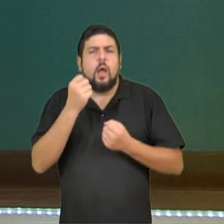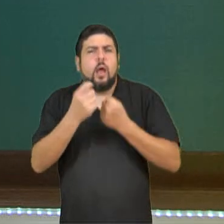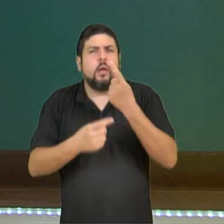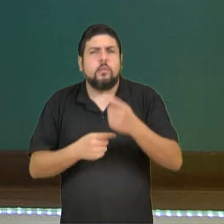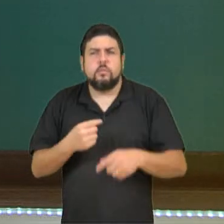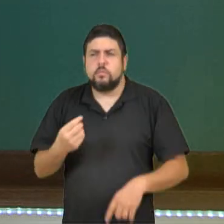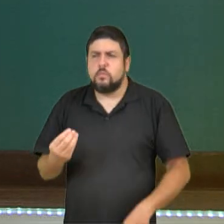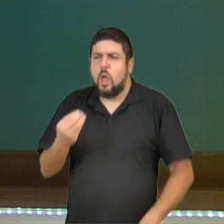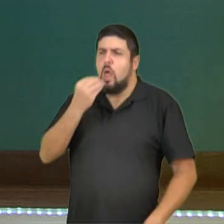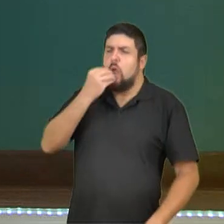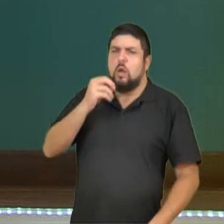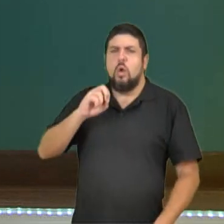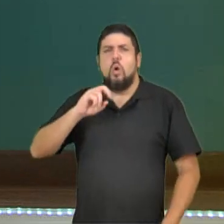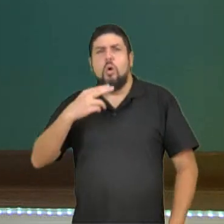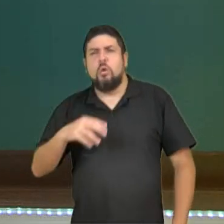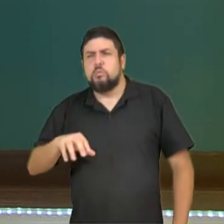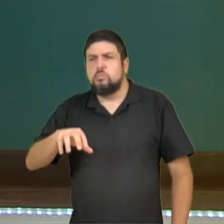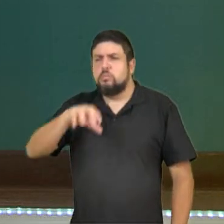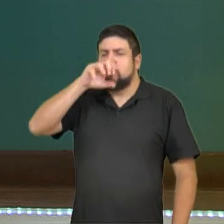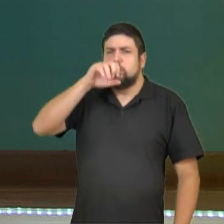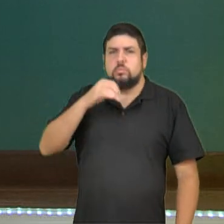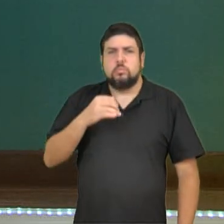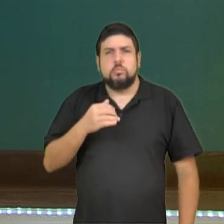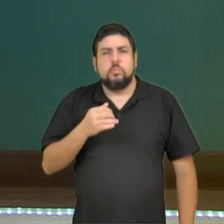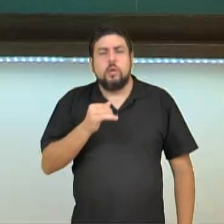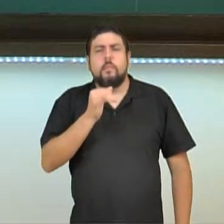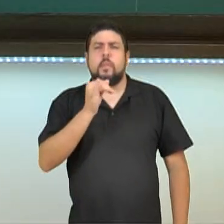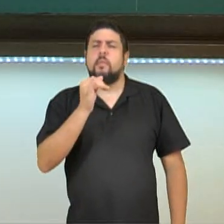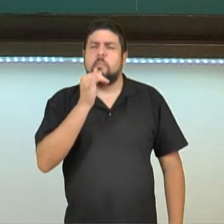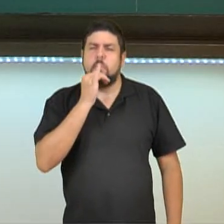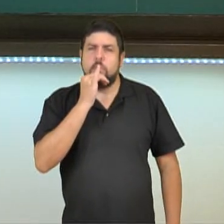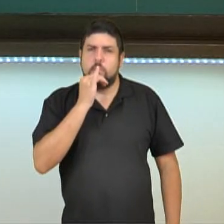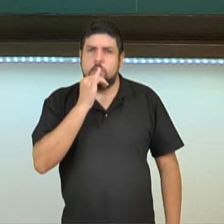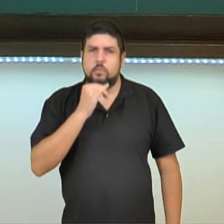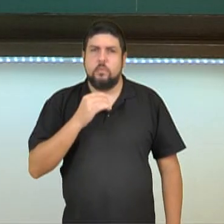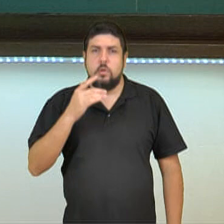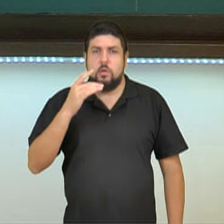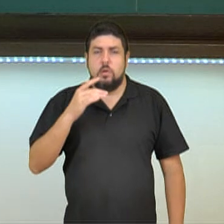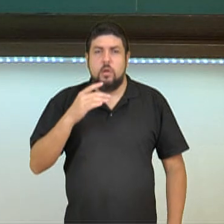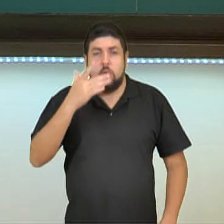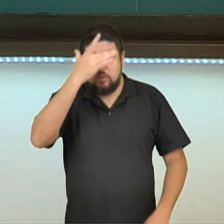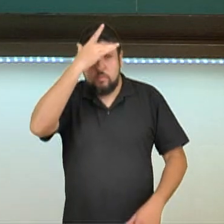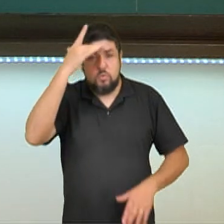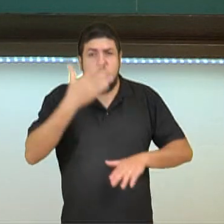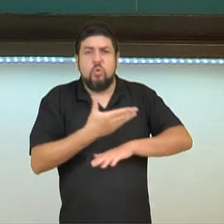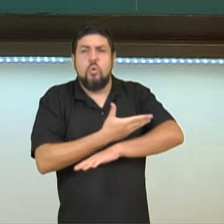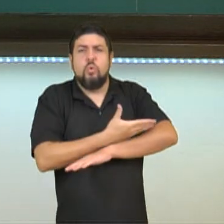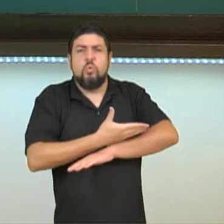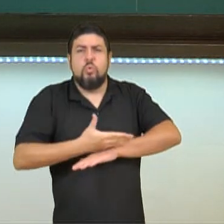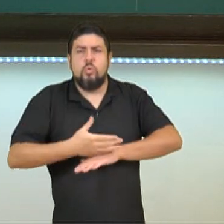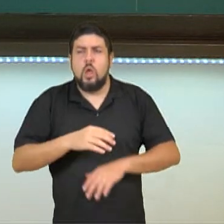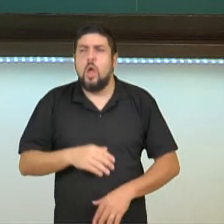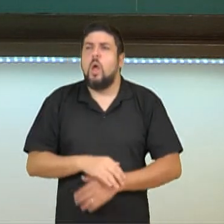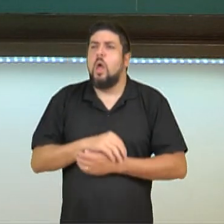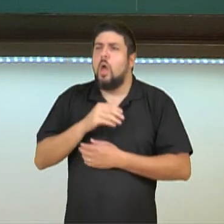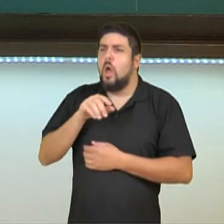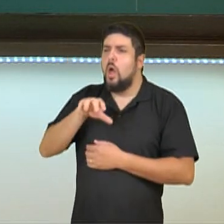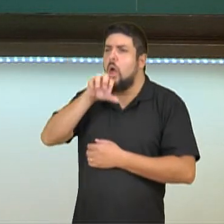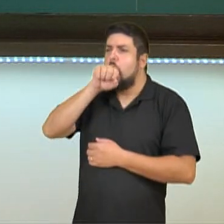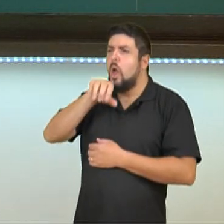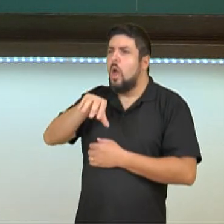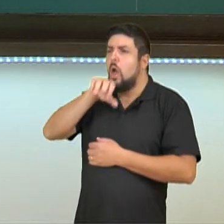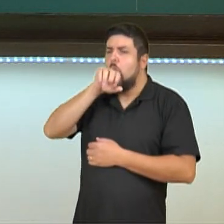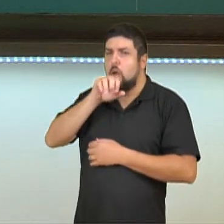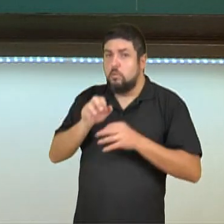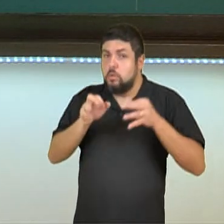ingerindo ou inalando. Então, por exemplo, quem respira pela boca, que não é o correto é a gente respirar